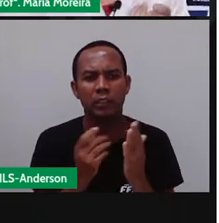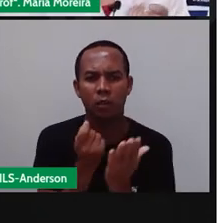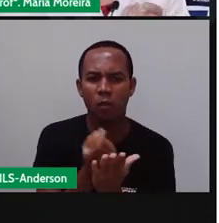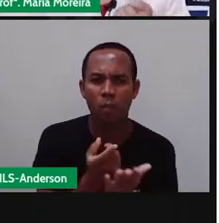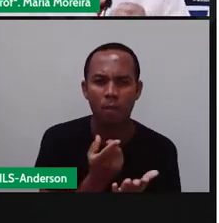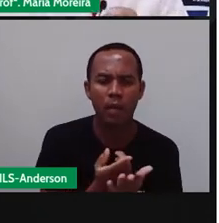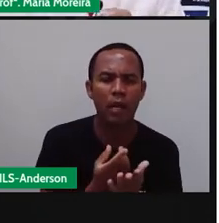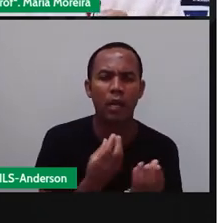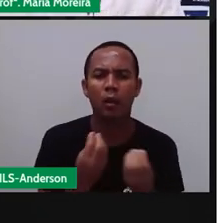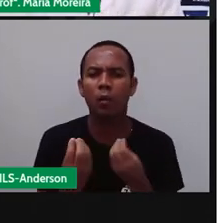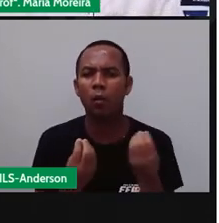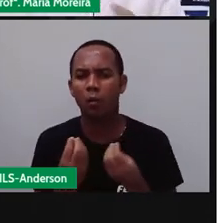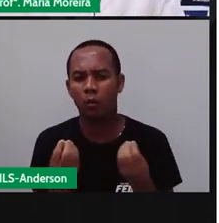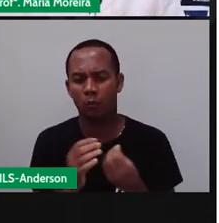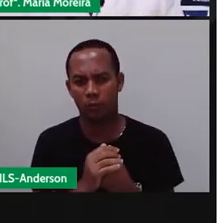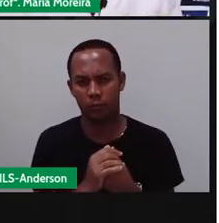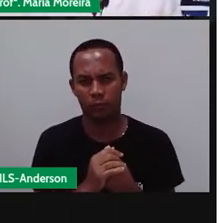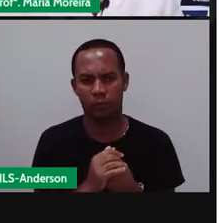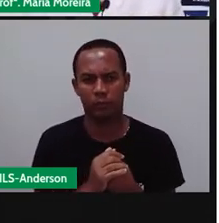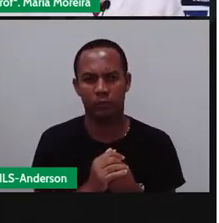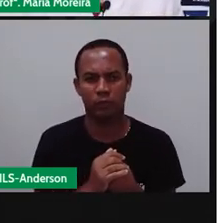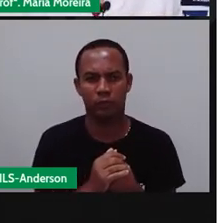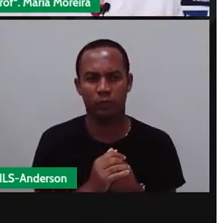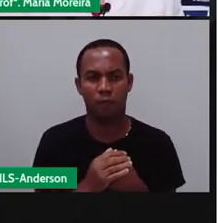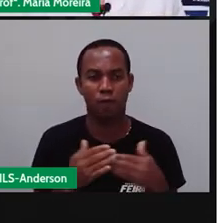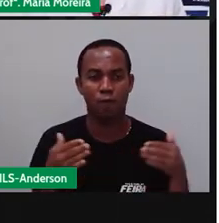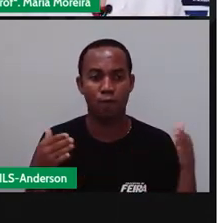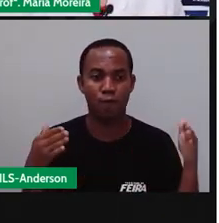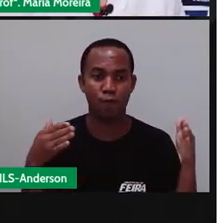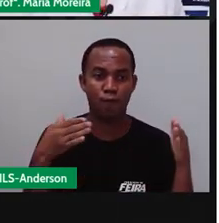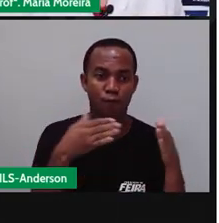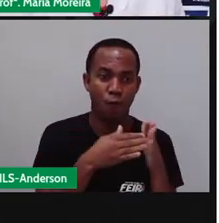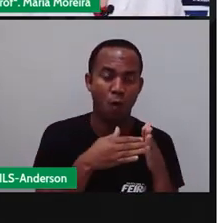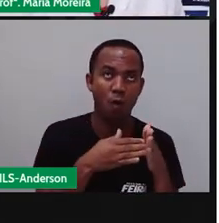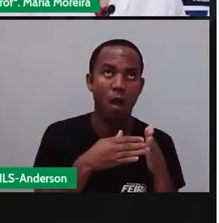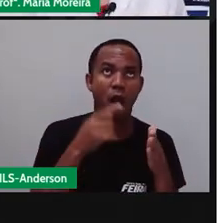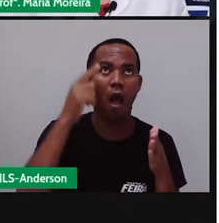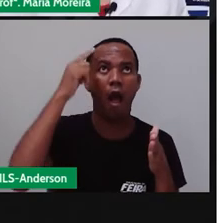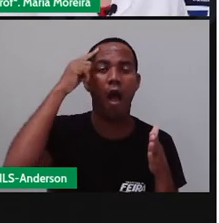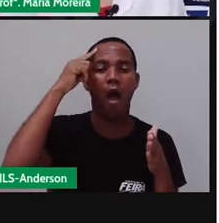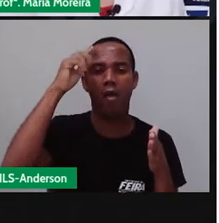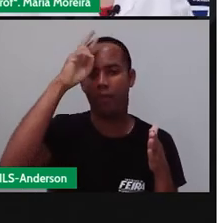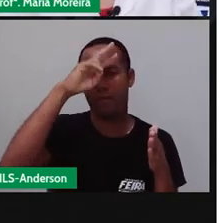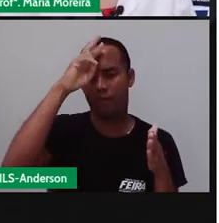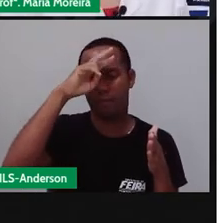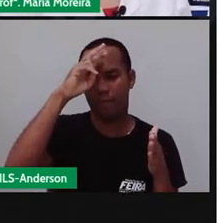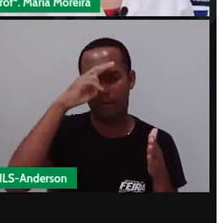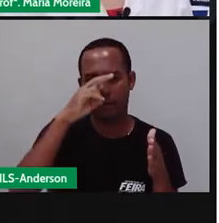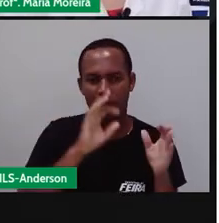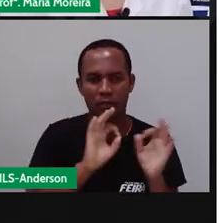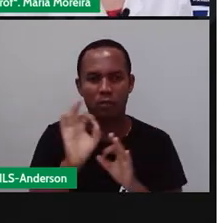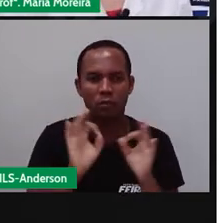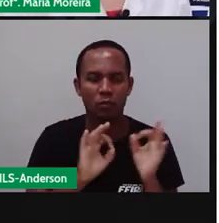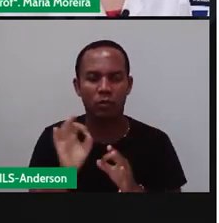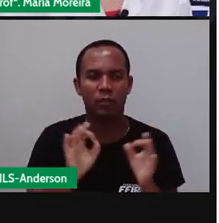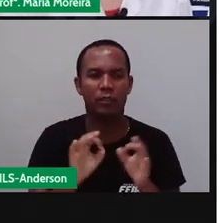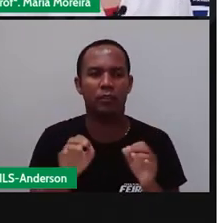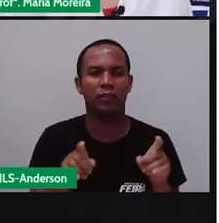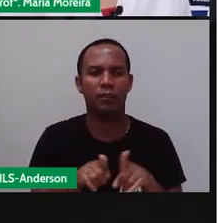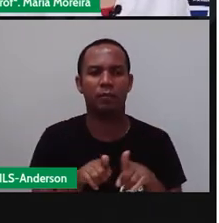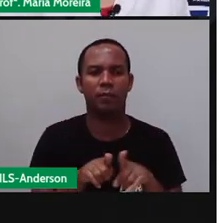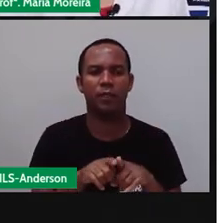não devo? Né? Você acaba não perdendo o foco. A lista serve também para você o quê? Se organizar. E, claro,